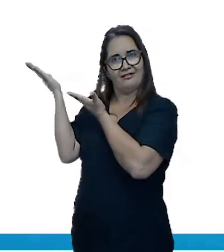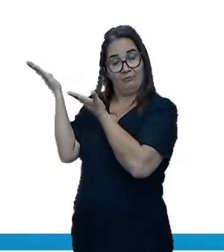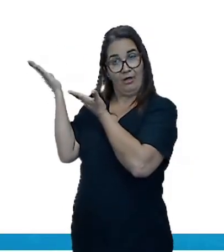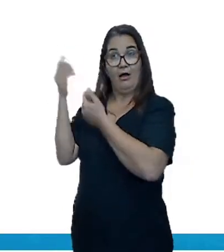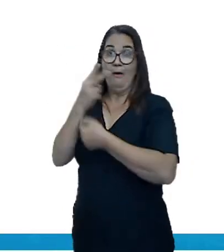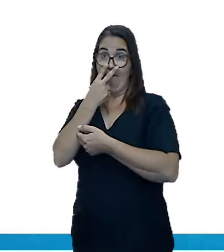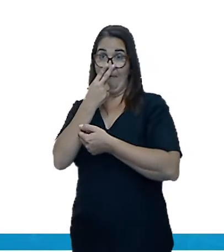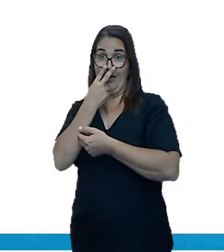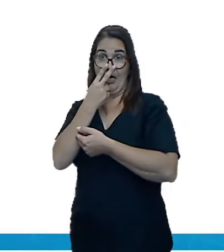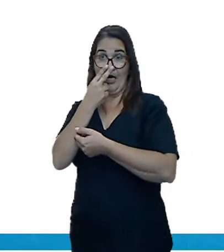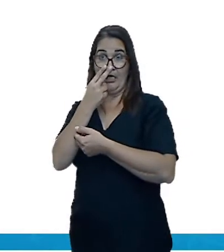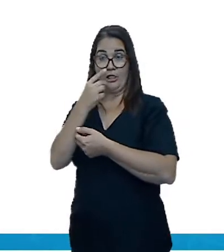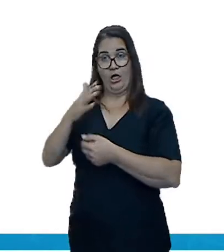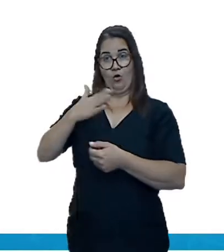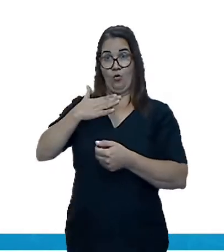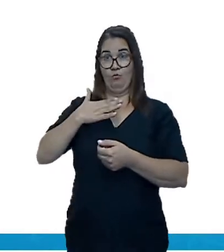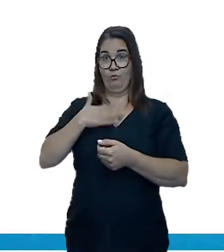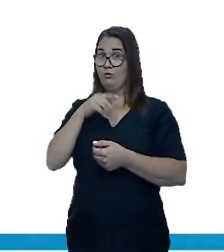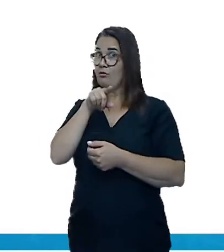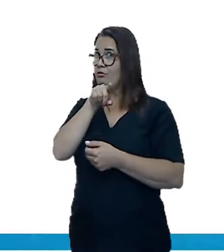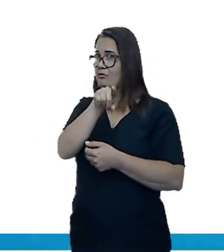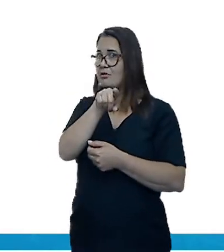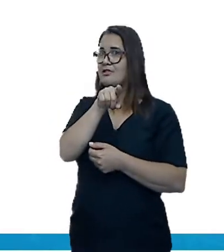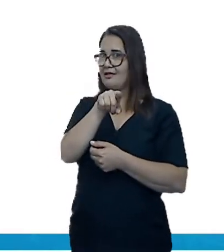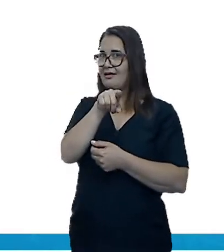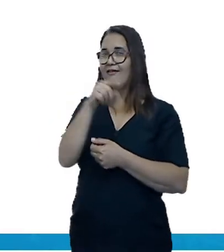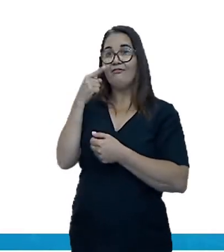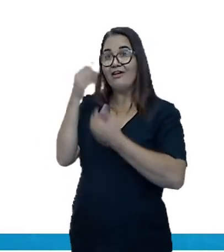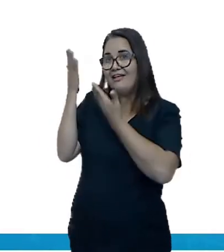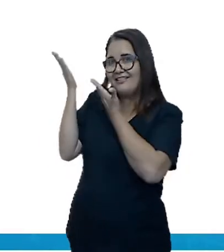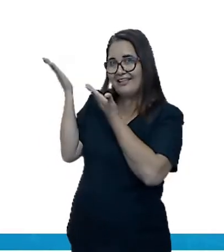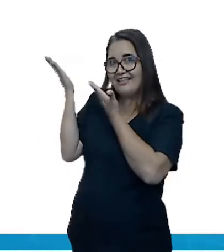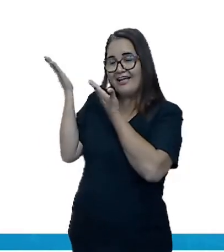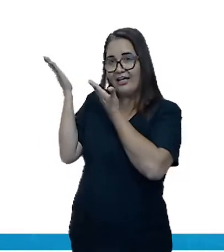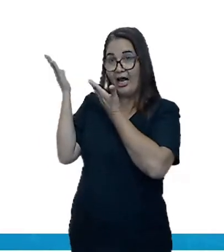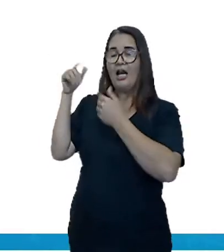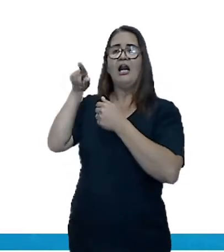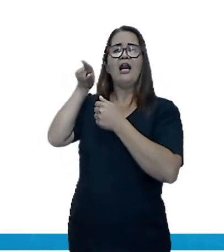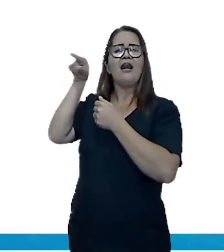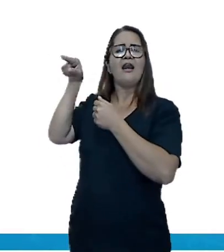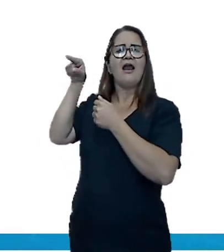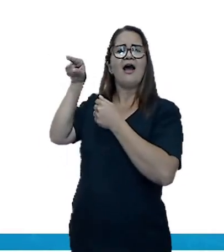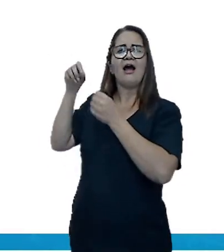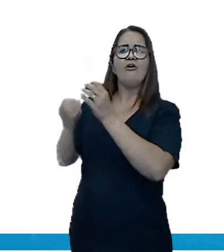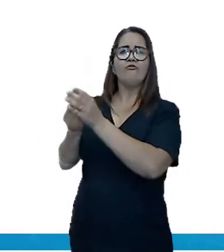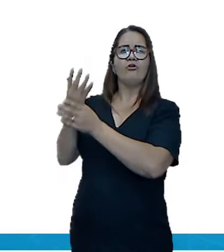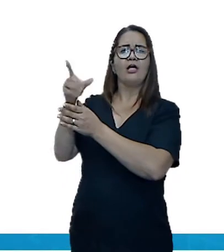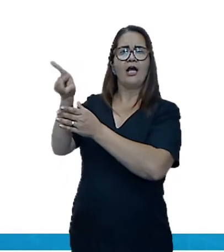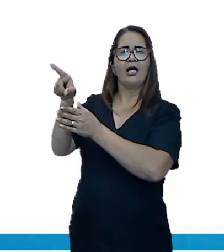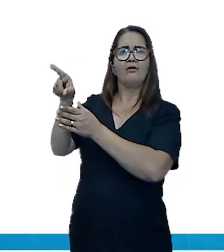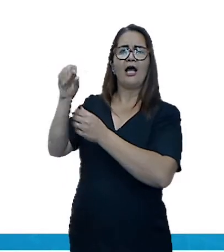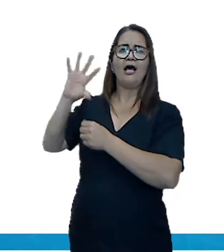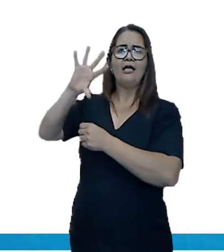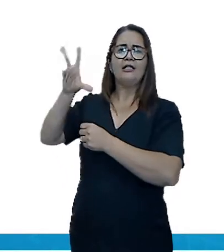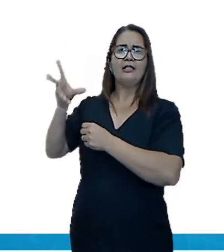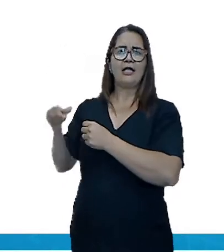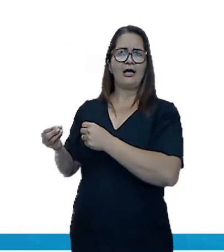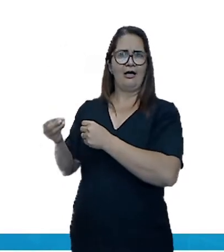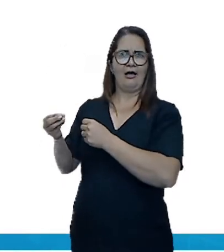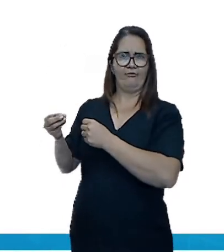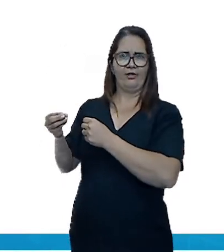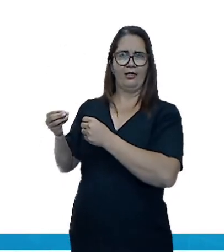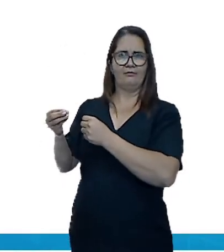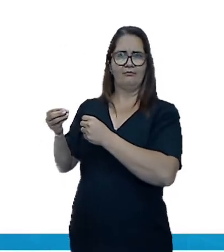Ele surgiu nas savanas africanas e se espalhou depois por todos